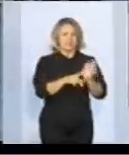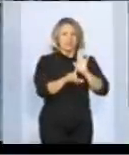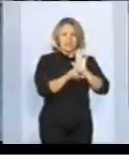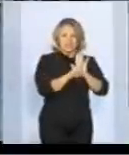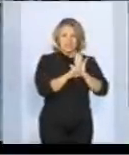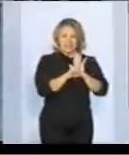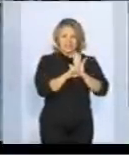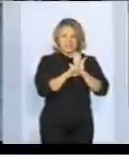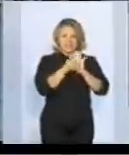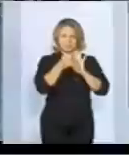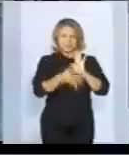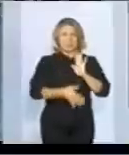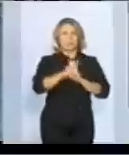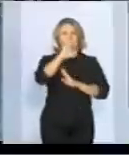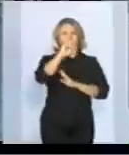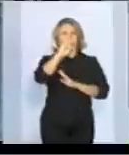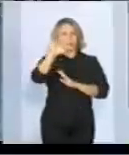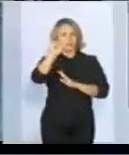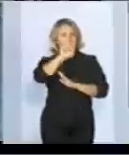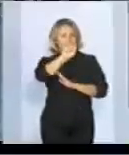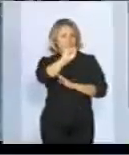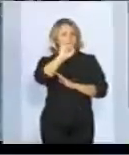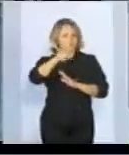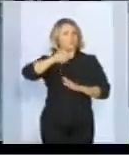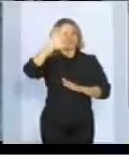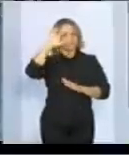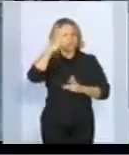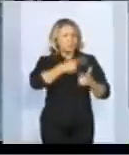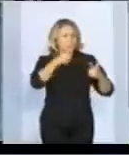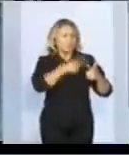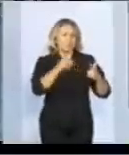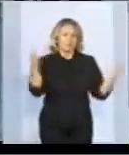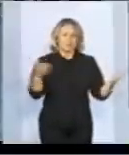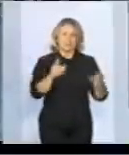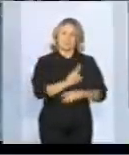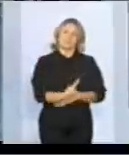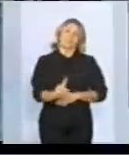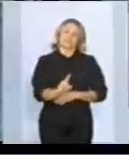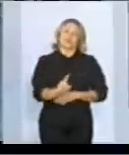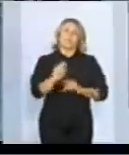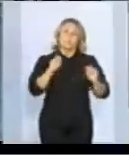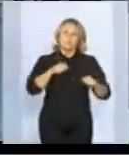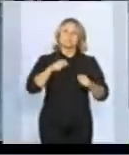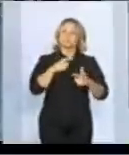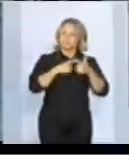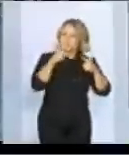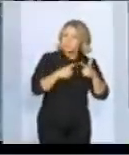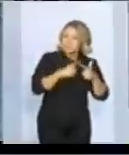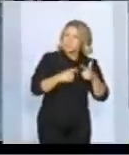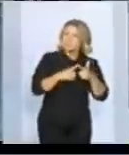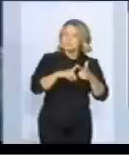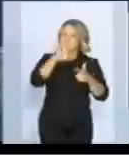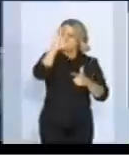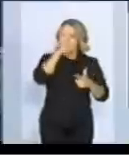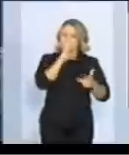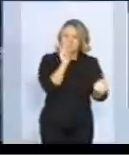referindo especificamente a cotas. Será que ela resolve o problema? Será que esse problema foi corretamente diagnosticado?